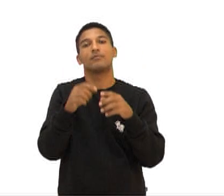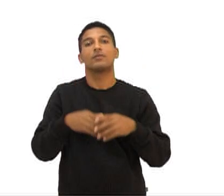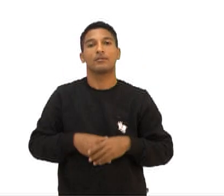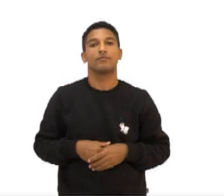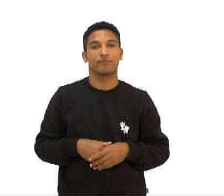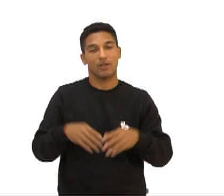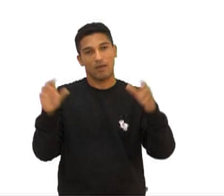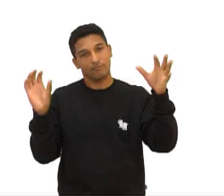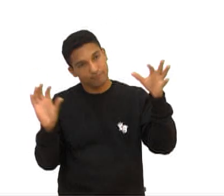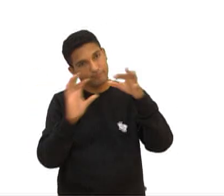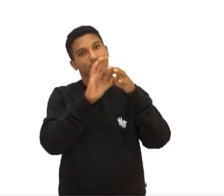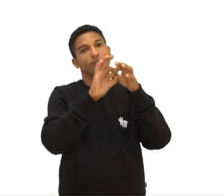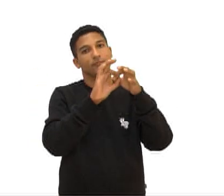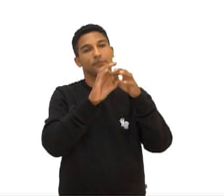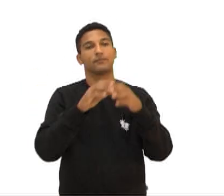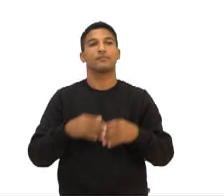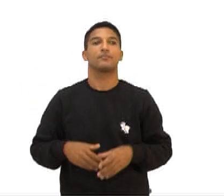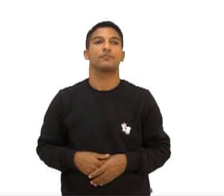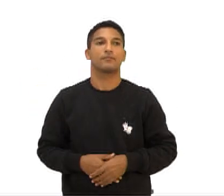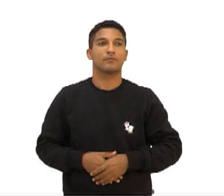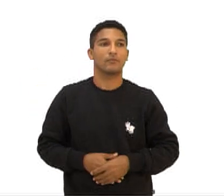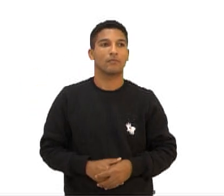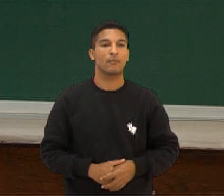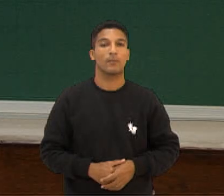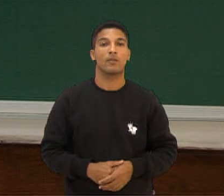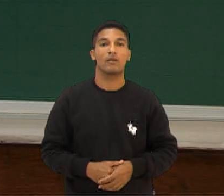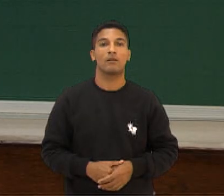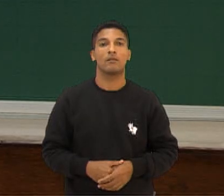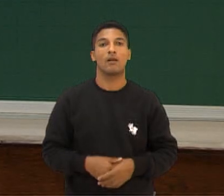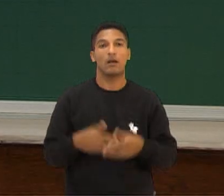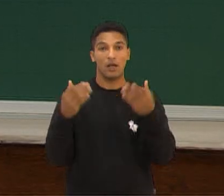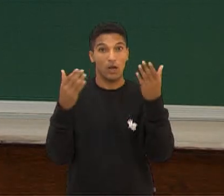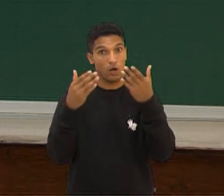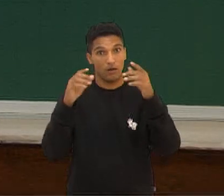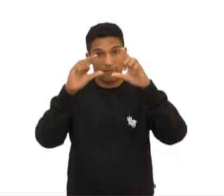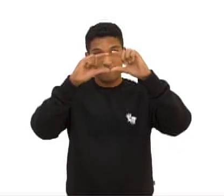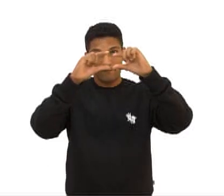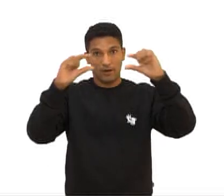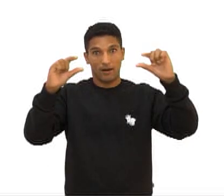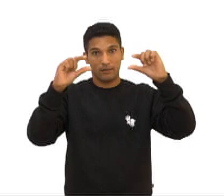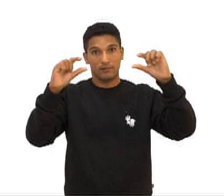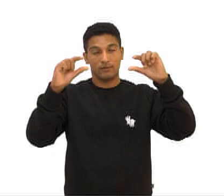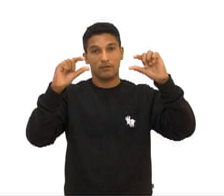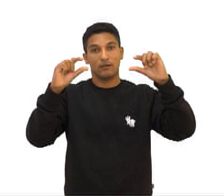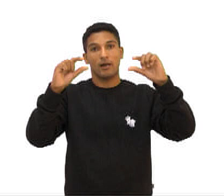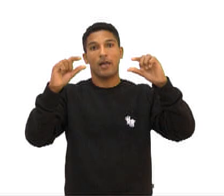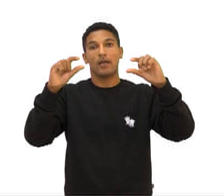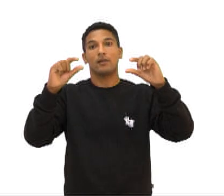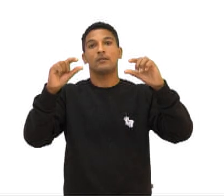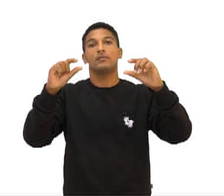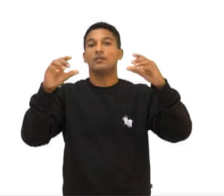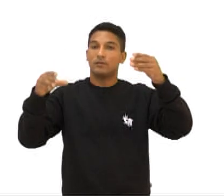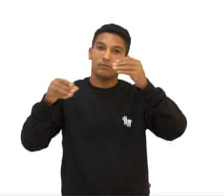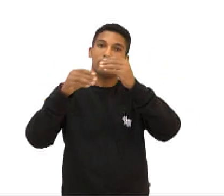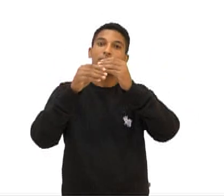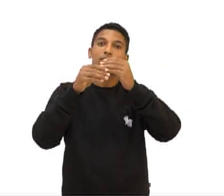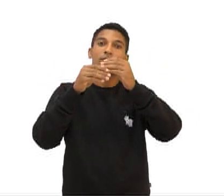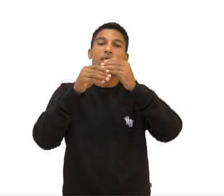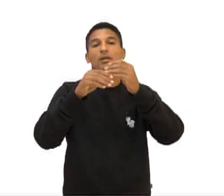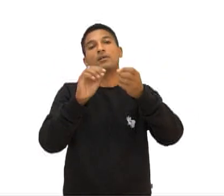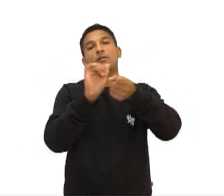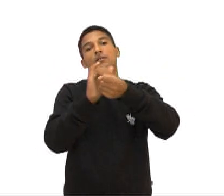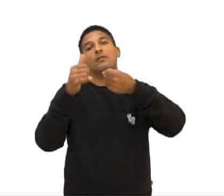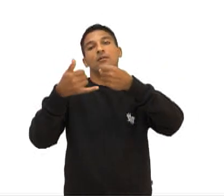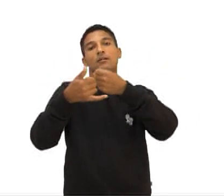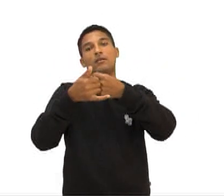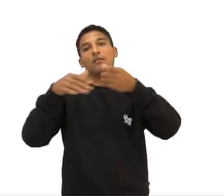Oração subordinada adjetiva. O que é isso, né? Então, vamos verificar. Como já vimos anteriormente, é aquela que